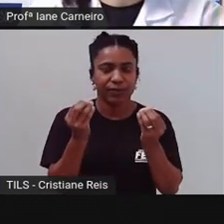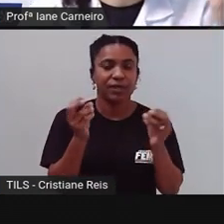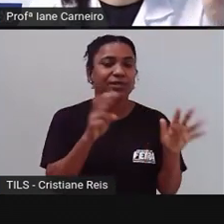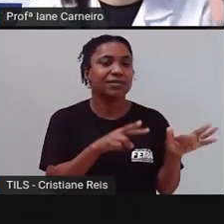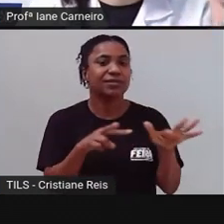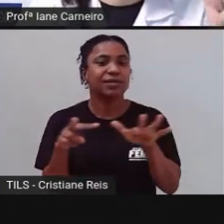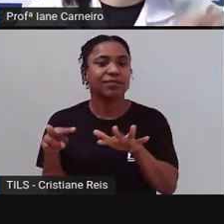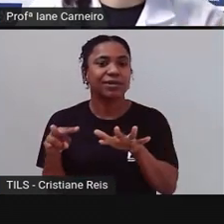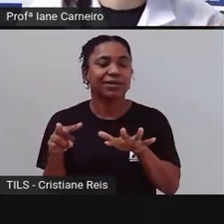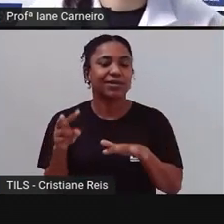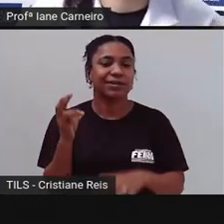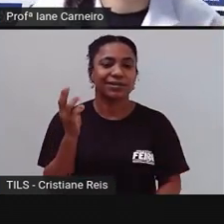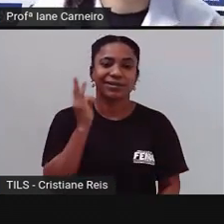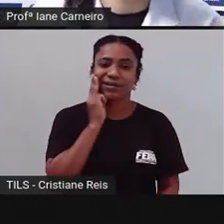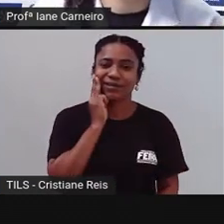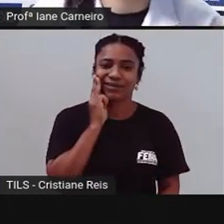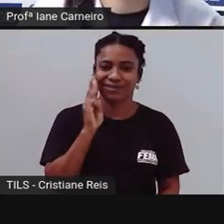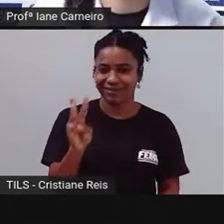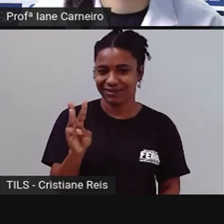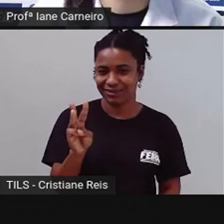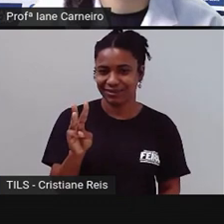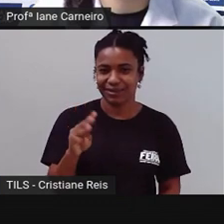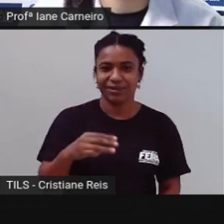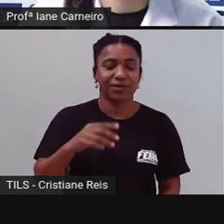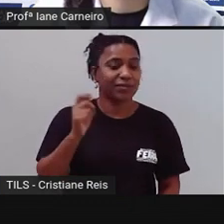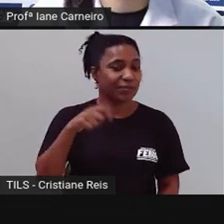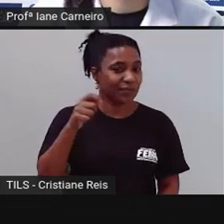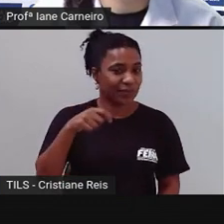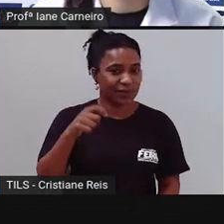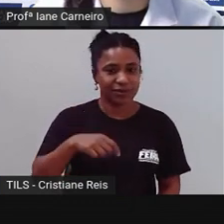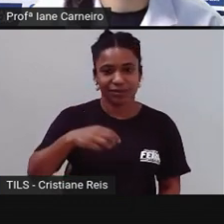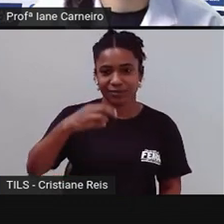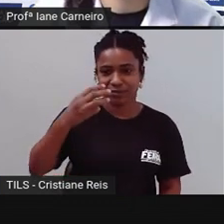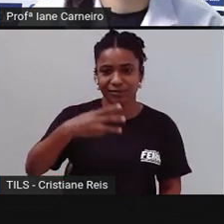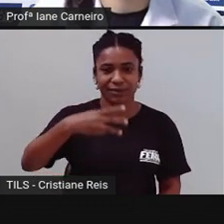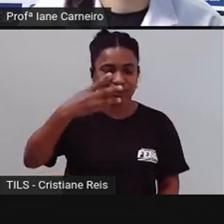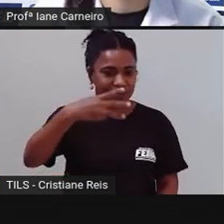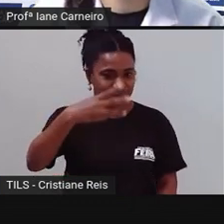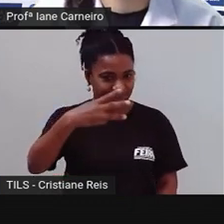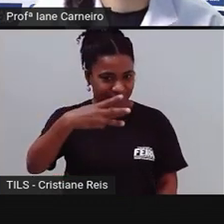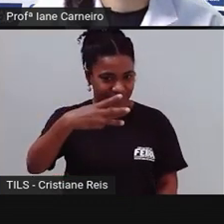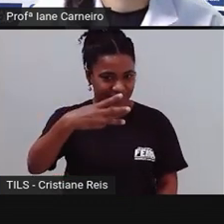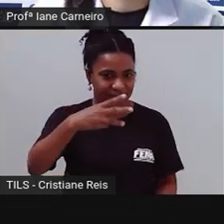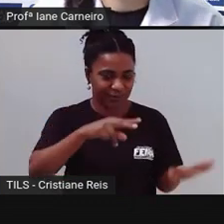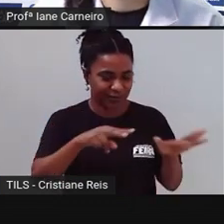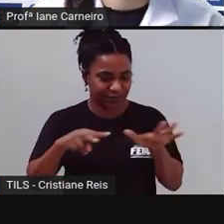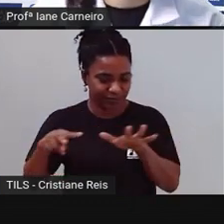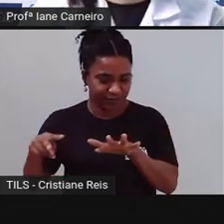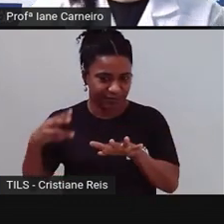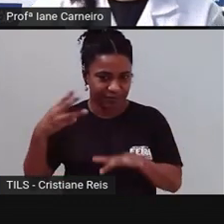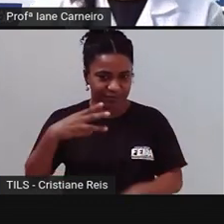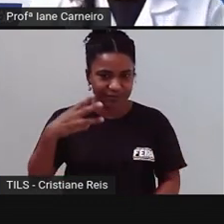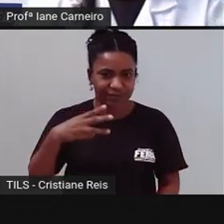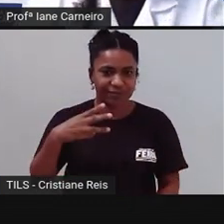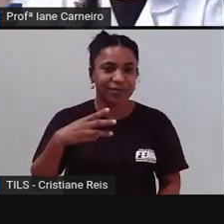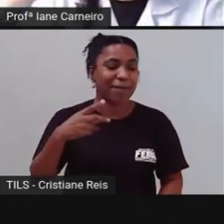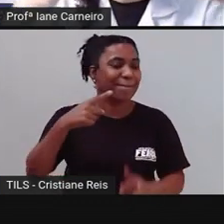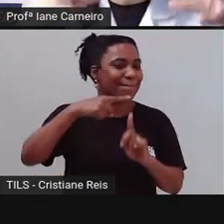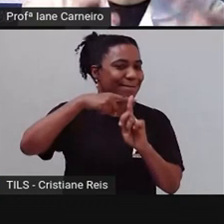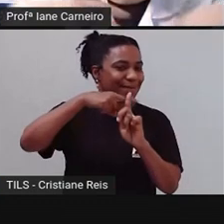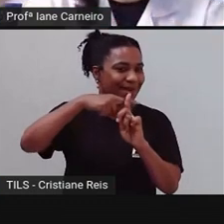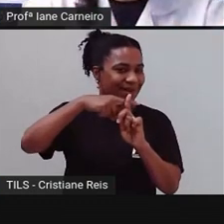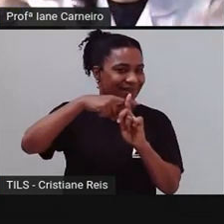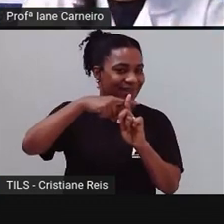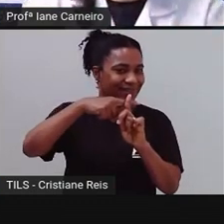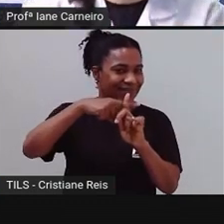semana? Três, né? Então, a gente poderia colocar aqui o três numa a primeira semana. Mais. Por que o mais? Porque a gente vai